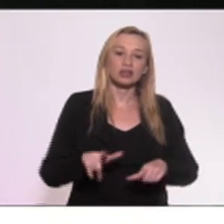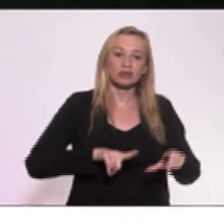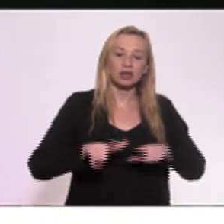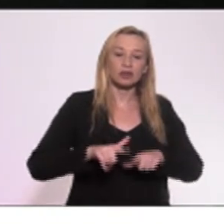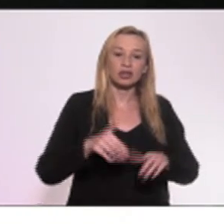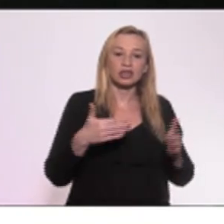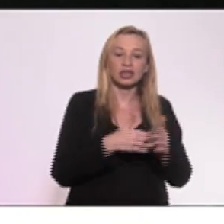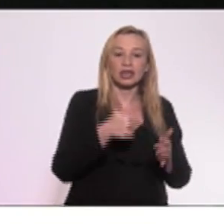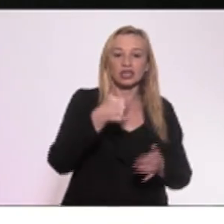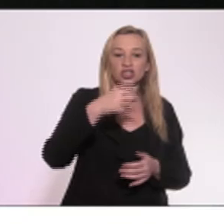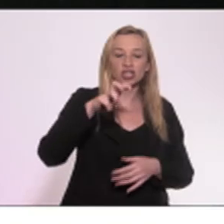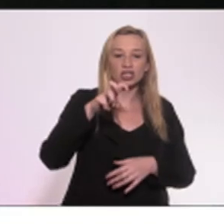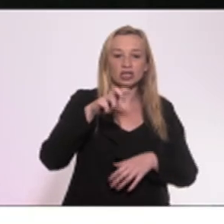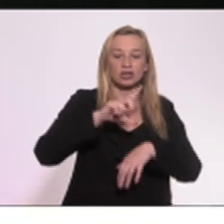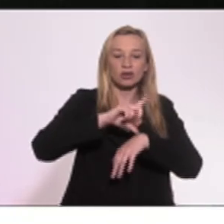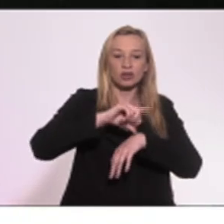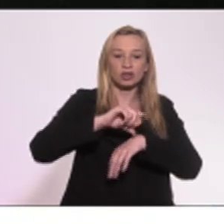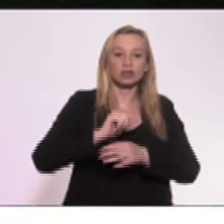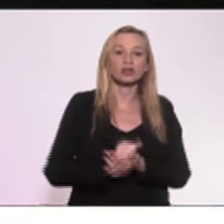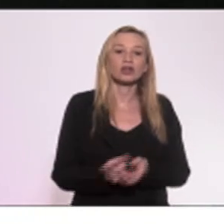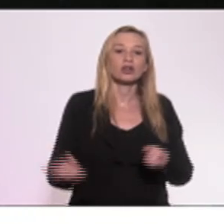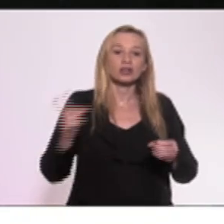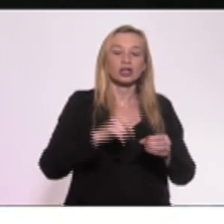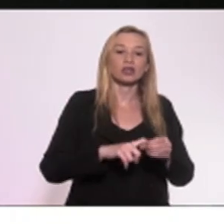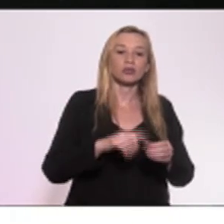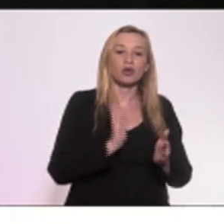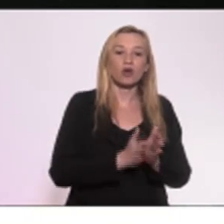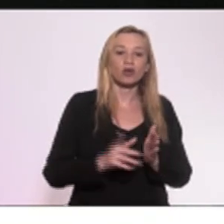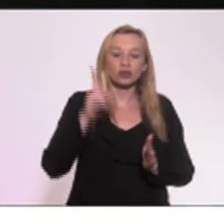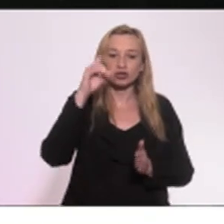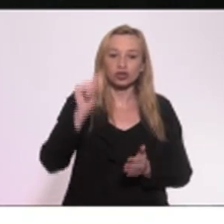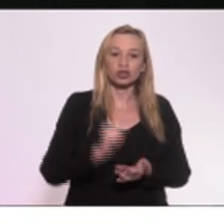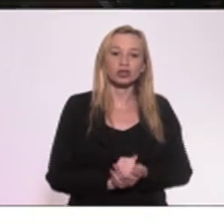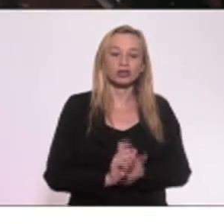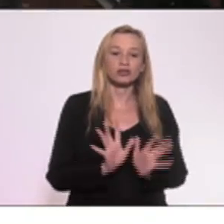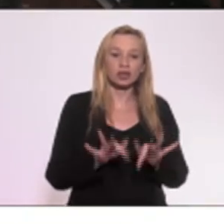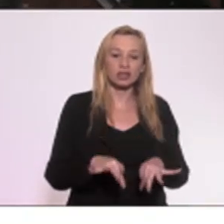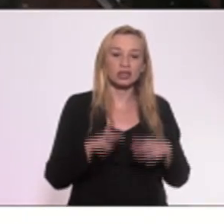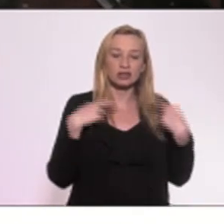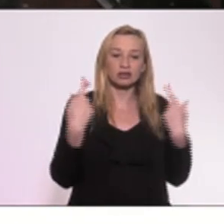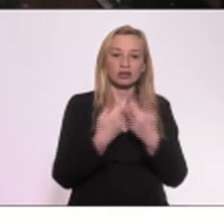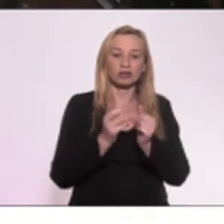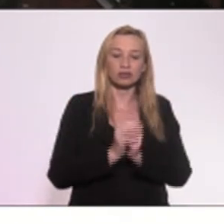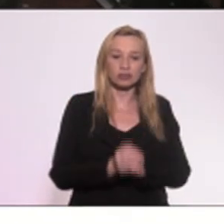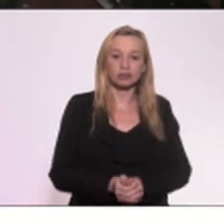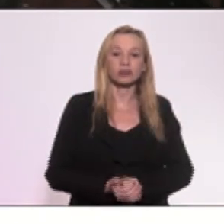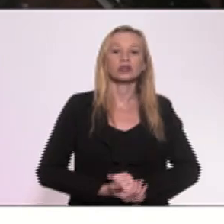15 horas, quando retornaremos com a ordem do dia. Está suspensa a sessão.